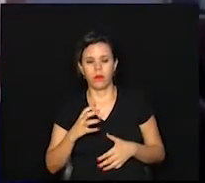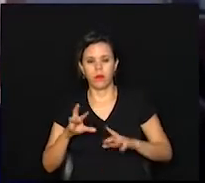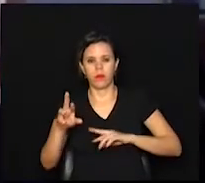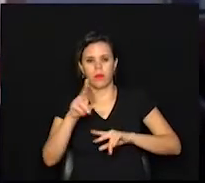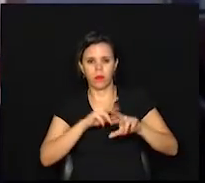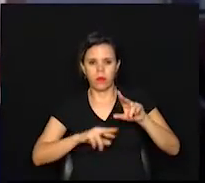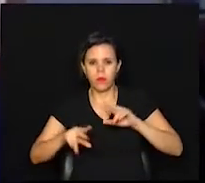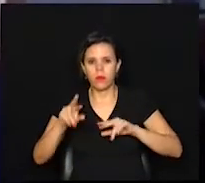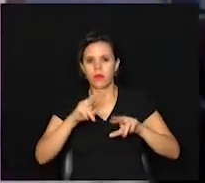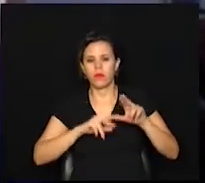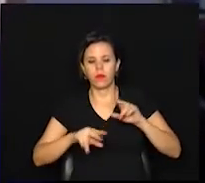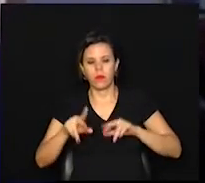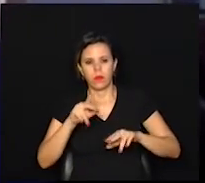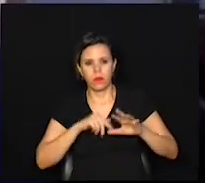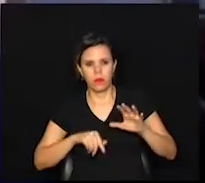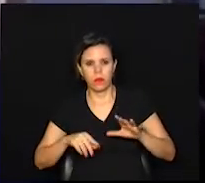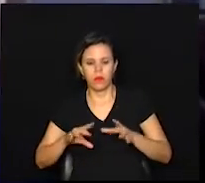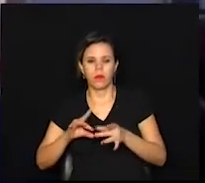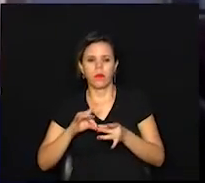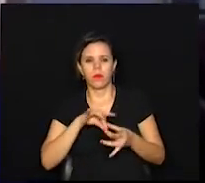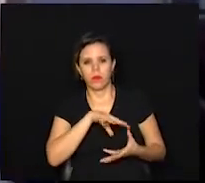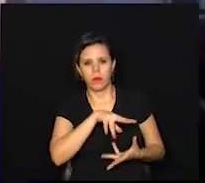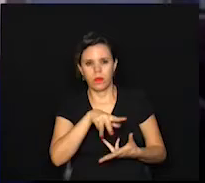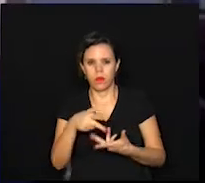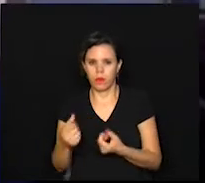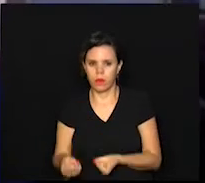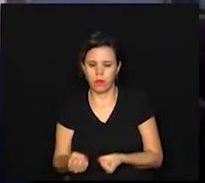indivisibilidade, sabe? E da universalidade,